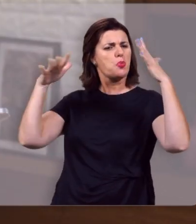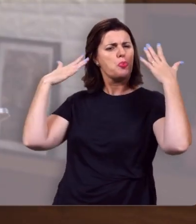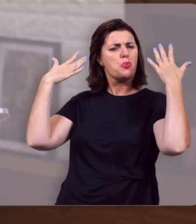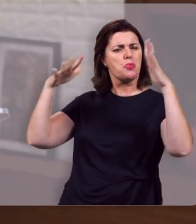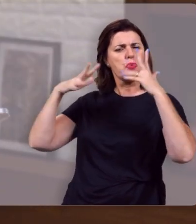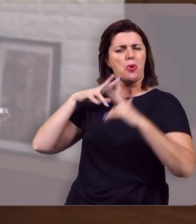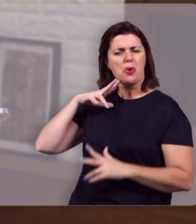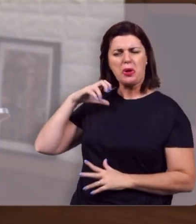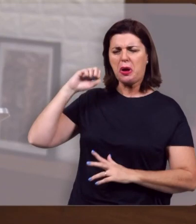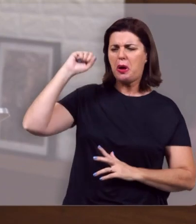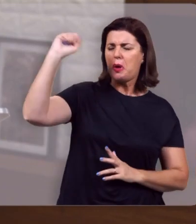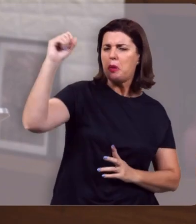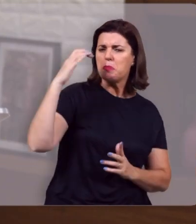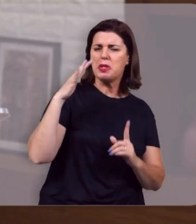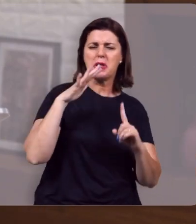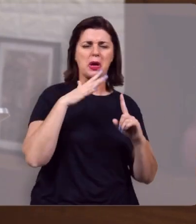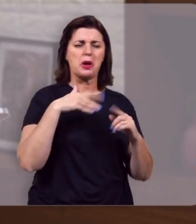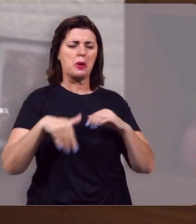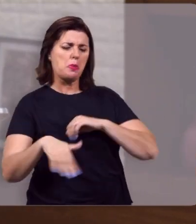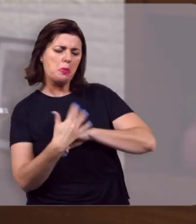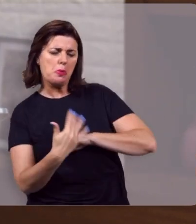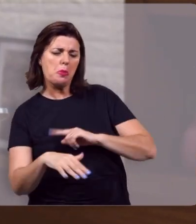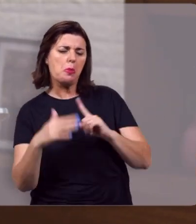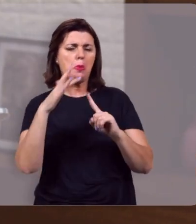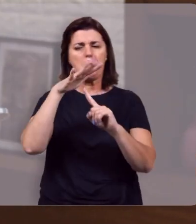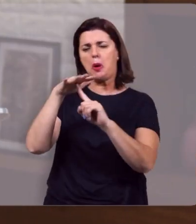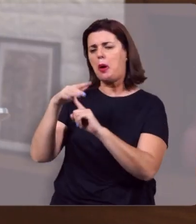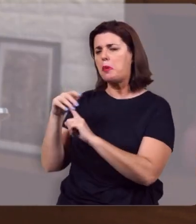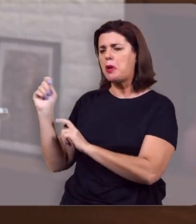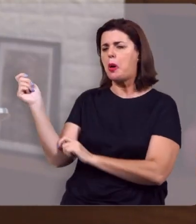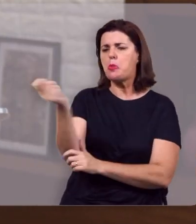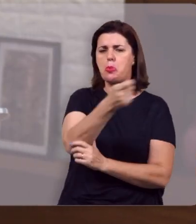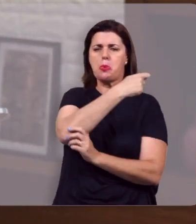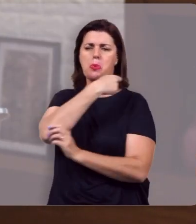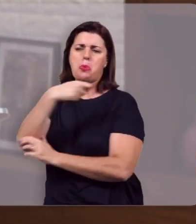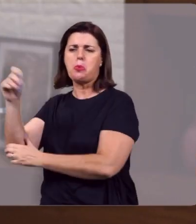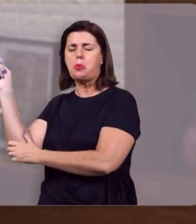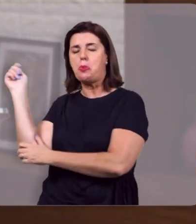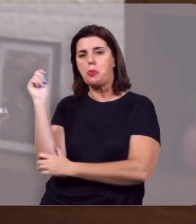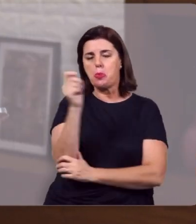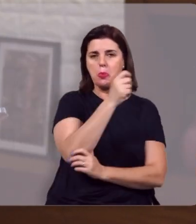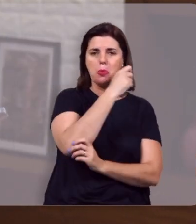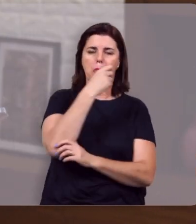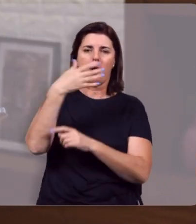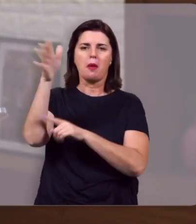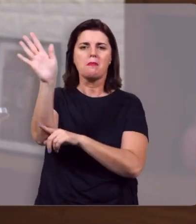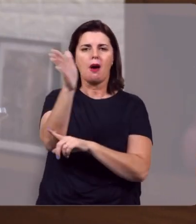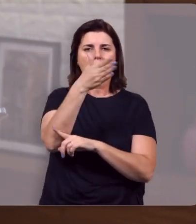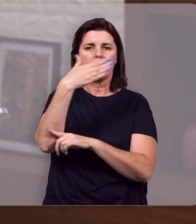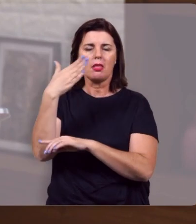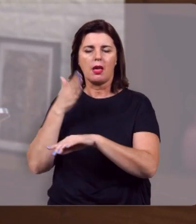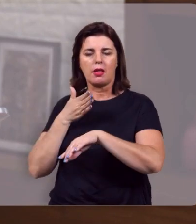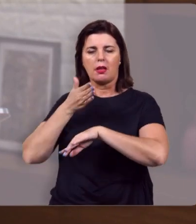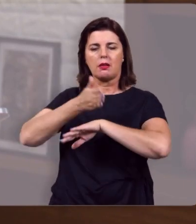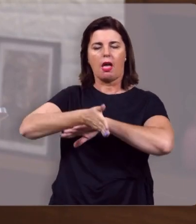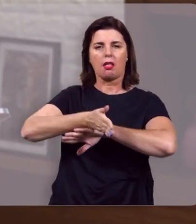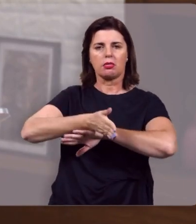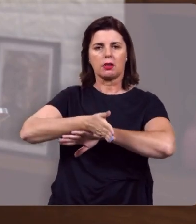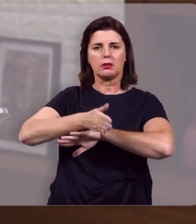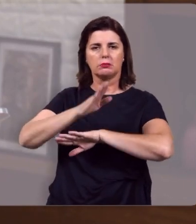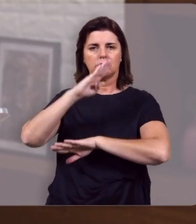antecipadamente a vitória. Nas ruas, nas praças, as bandeiras eram desfraldadas. O Brasil entrou em